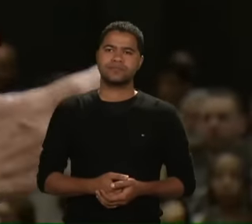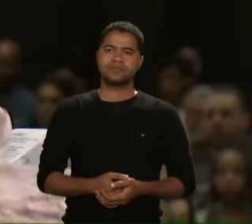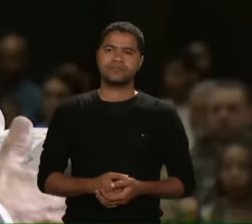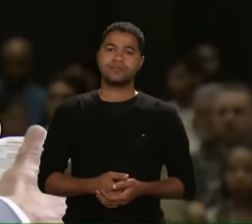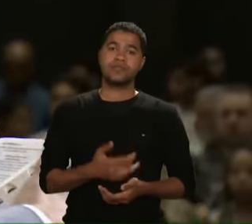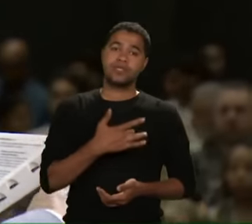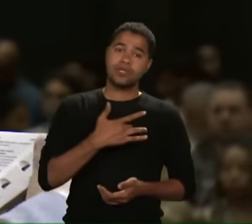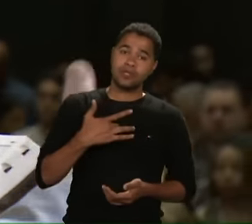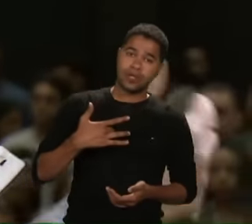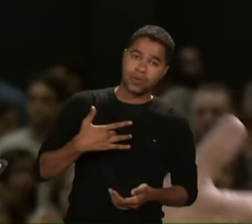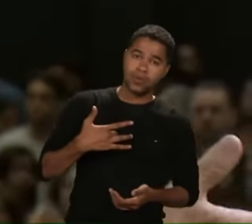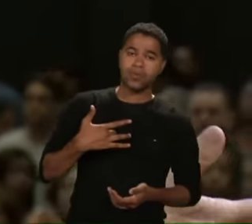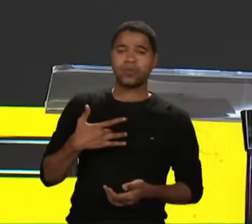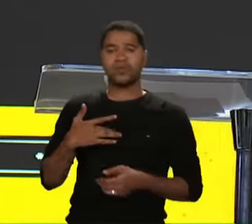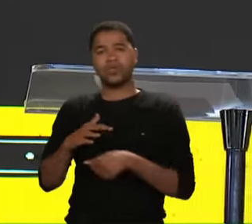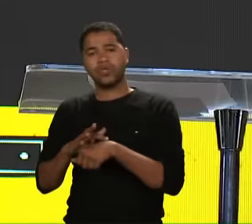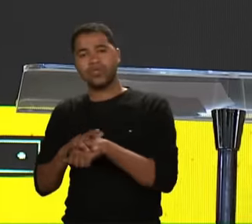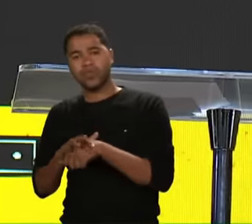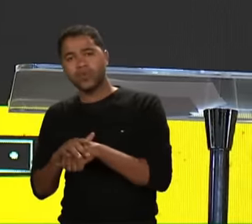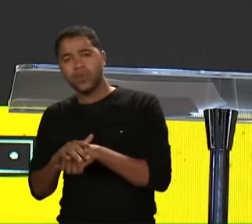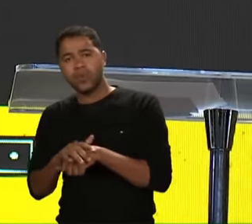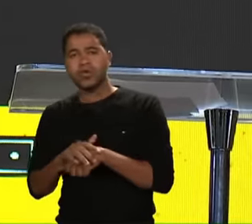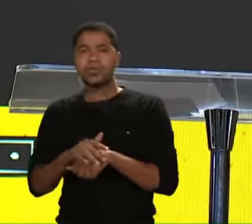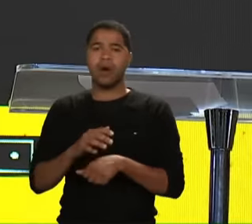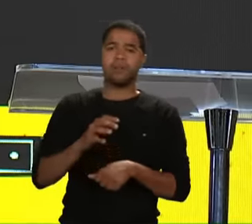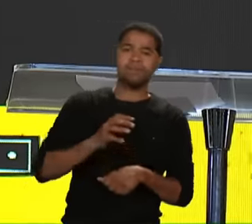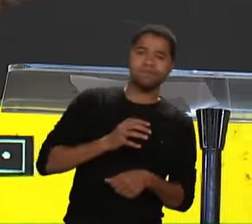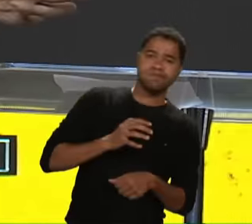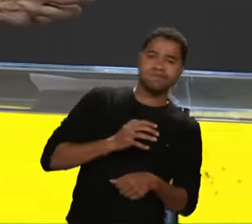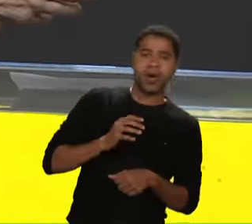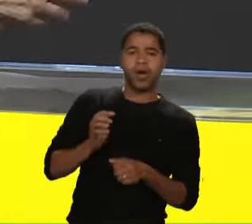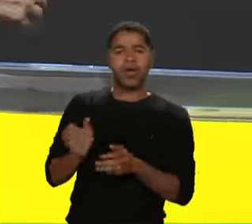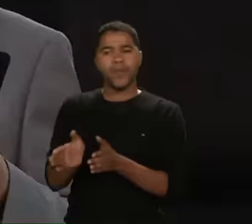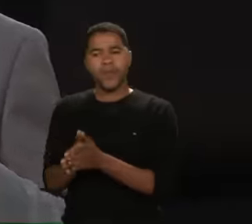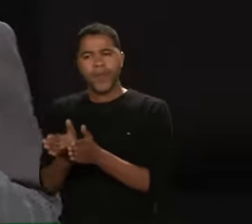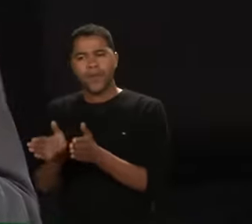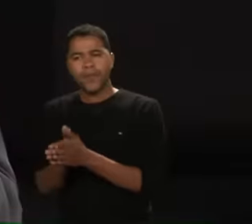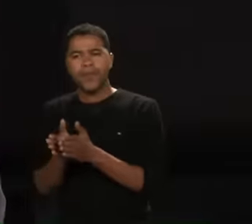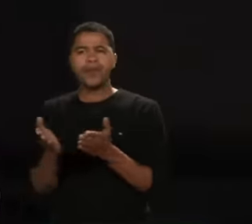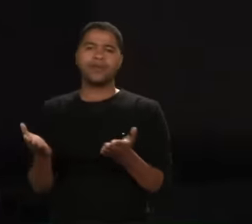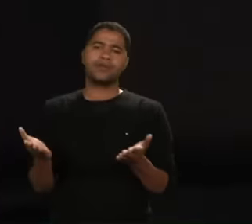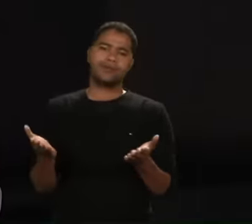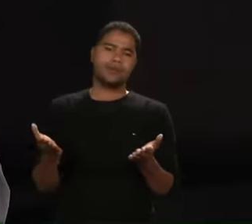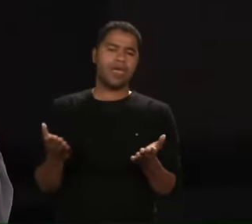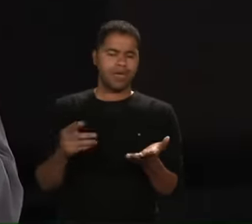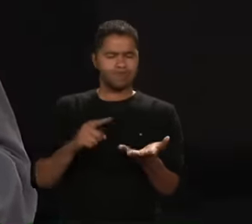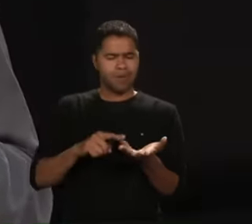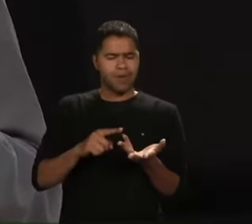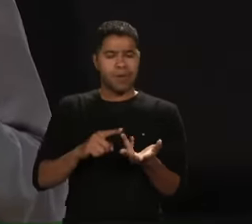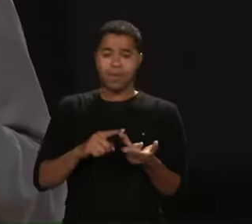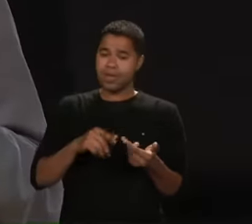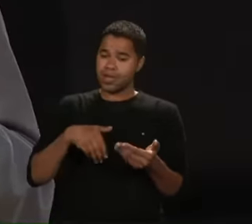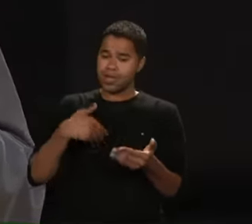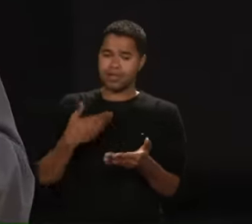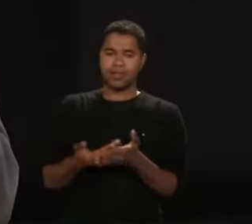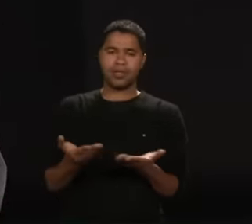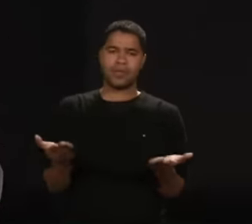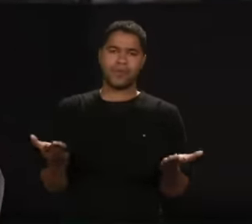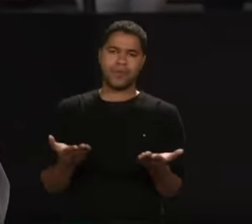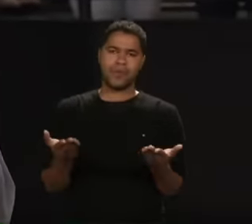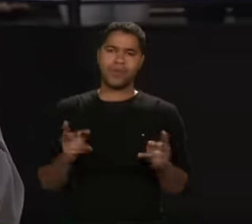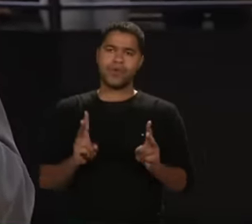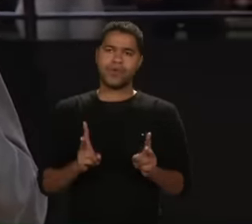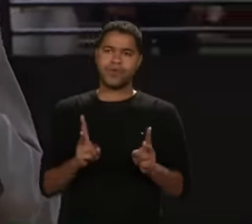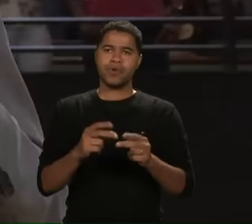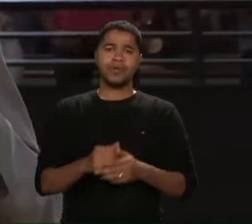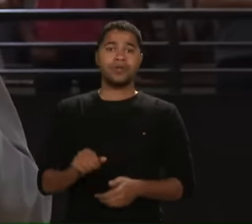na saúde, na enfermidade, em riqueza, na pobreza, falando até hoje.